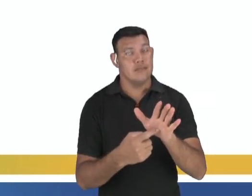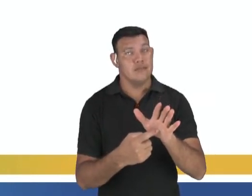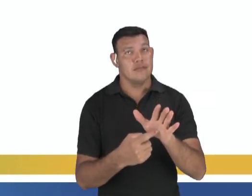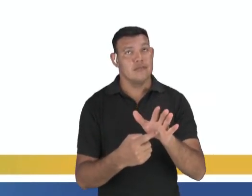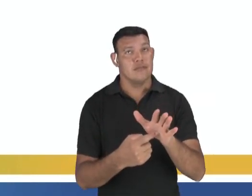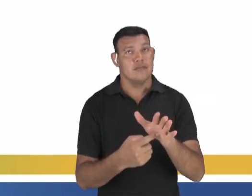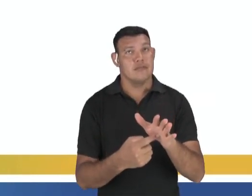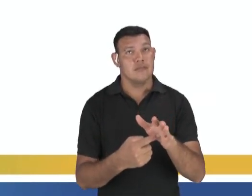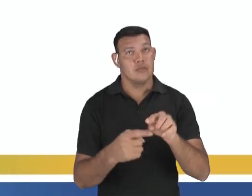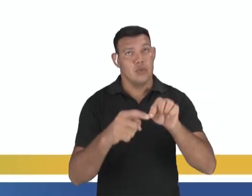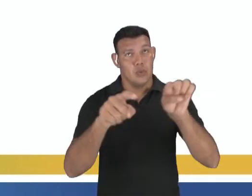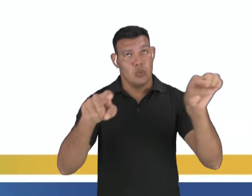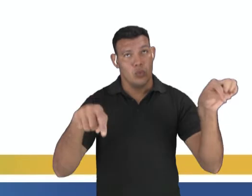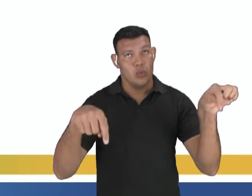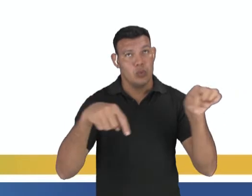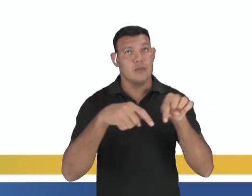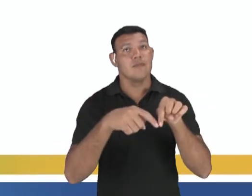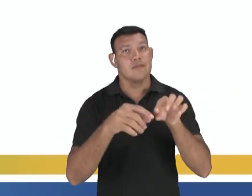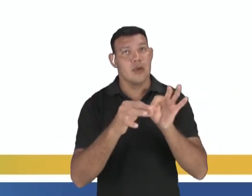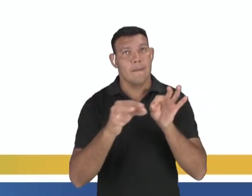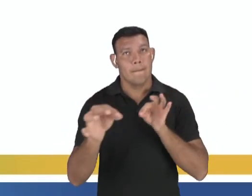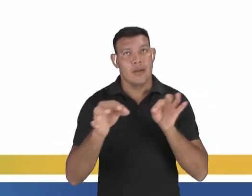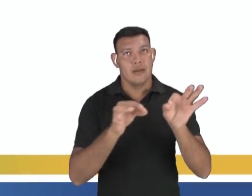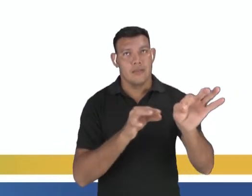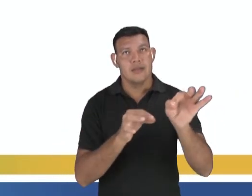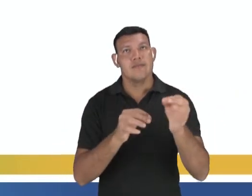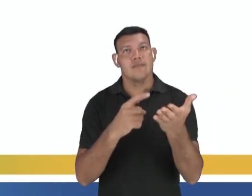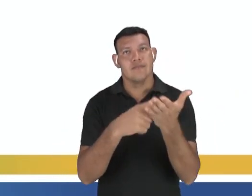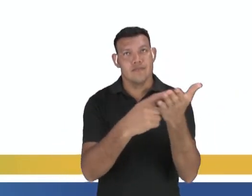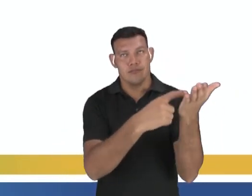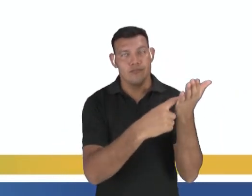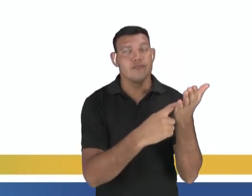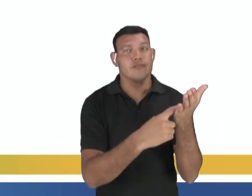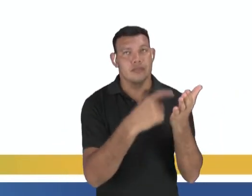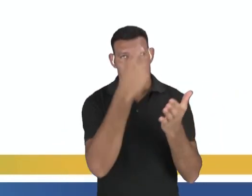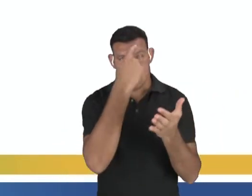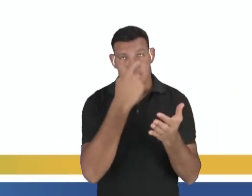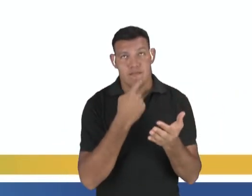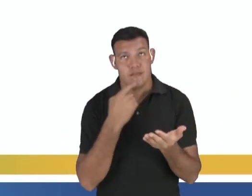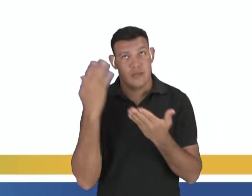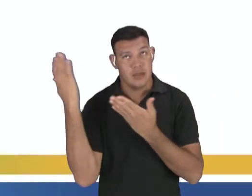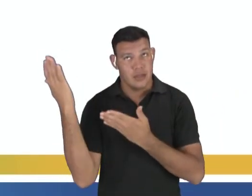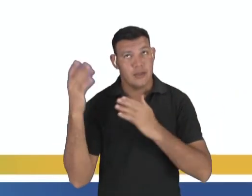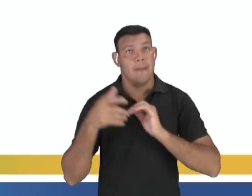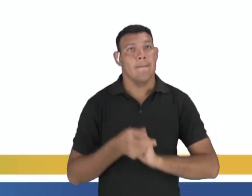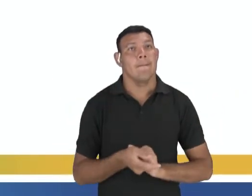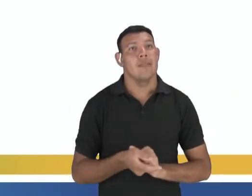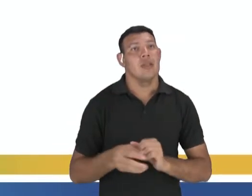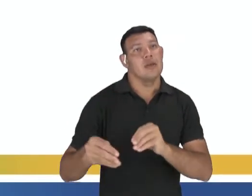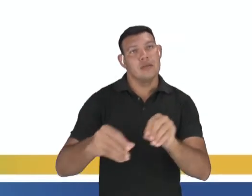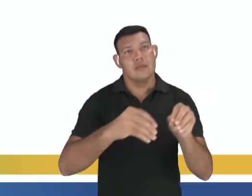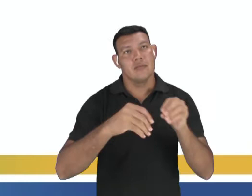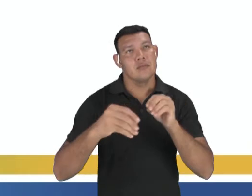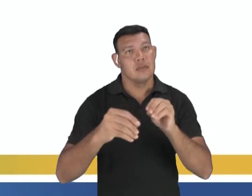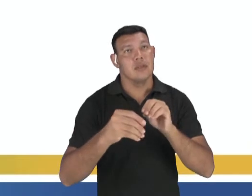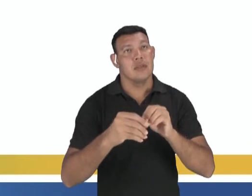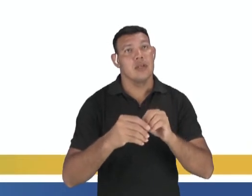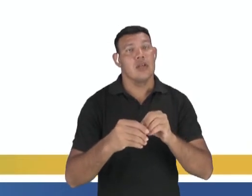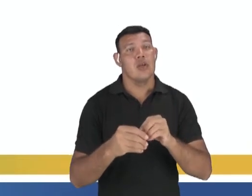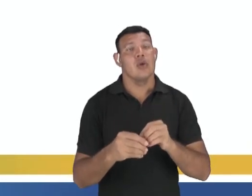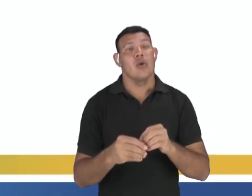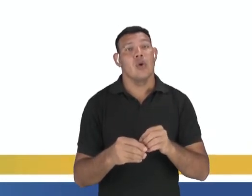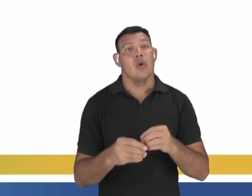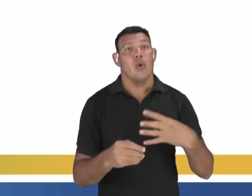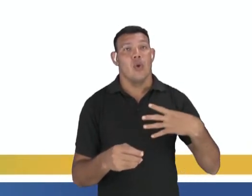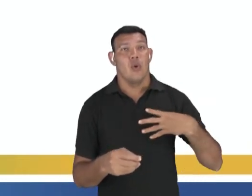mais velho e o terreno B ficará com o filho mais novo. Qual dos 2 filhos receberá o terreno com maior área? Então